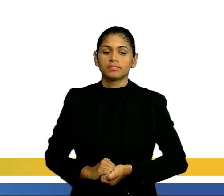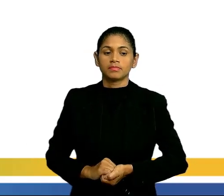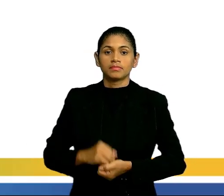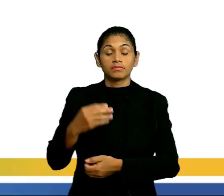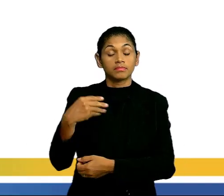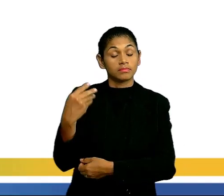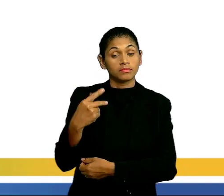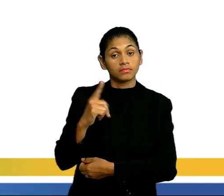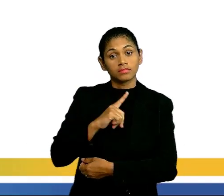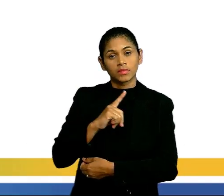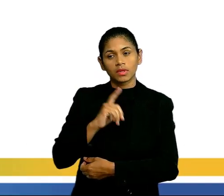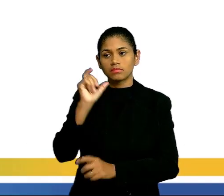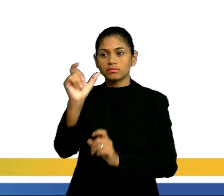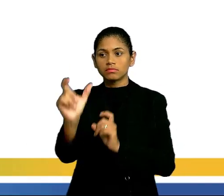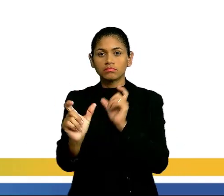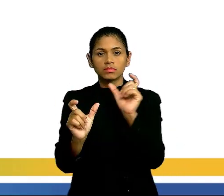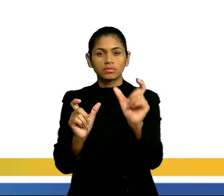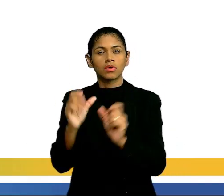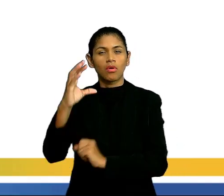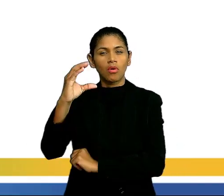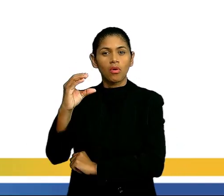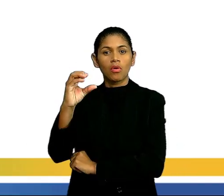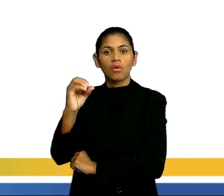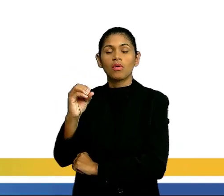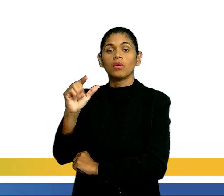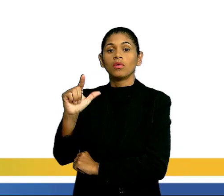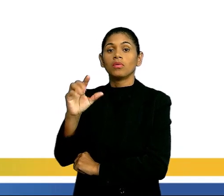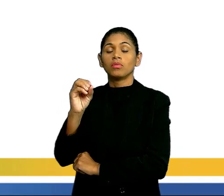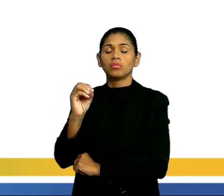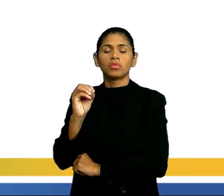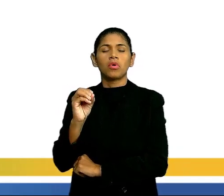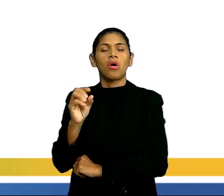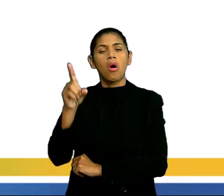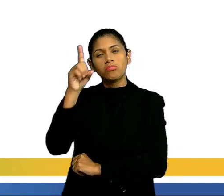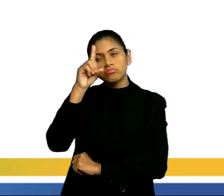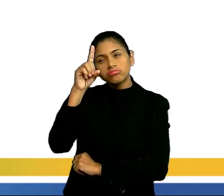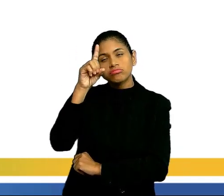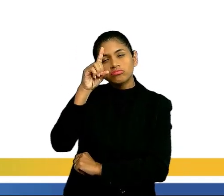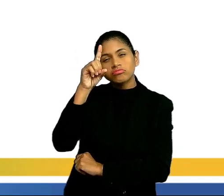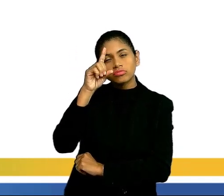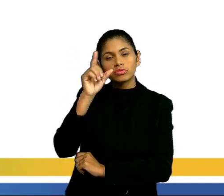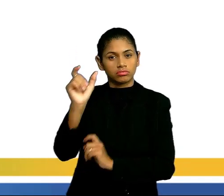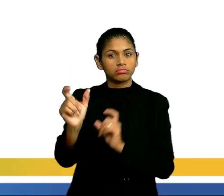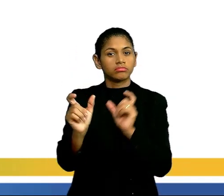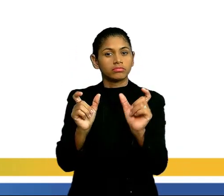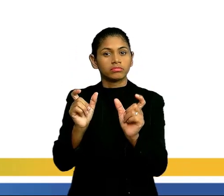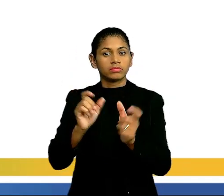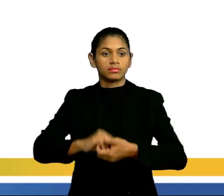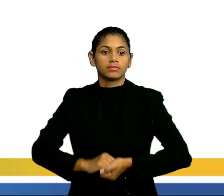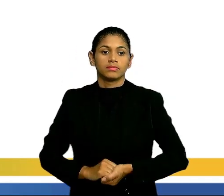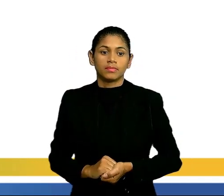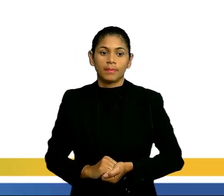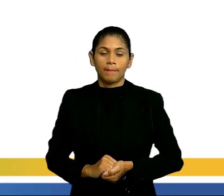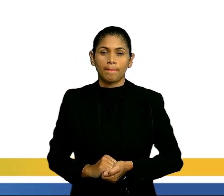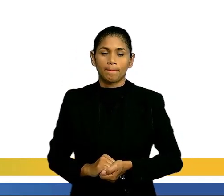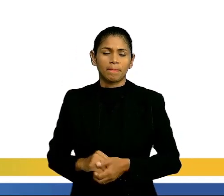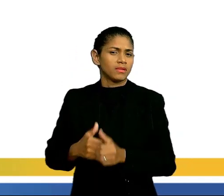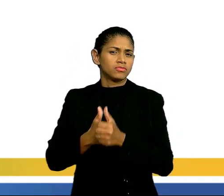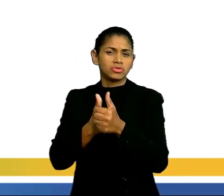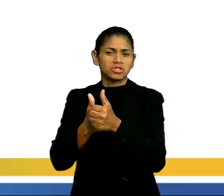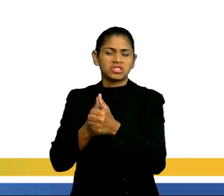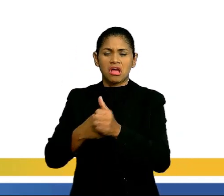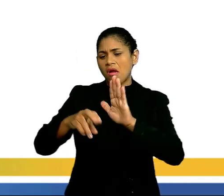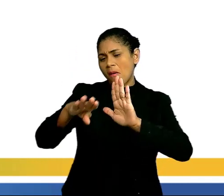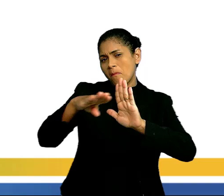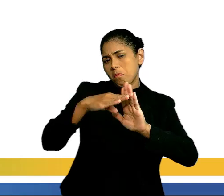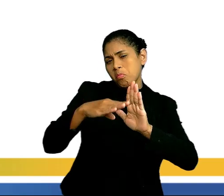nós temos termos coloquiais, que são aqueles usuais do dia a dia, que não seguem uma métrica. Que não segue, não